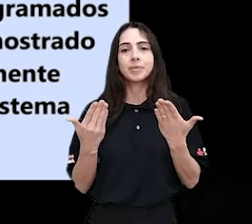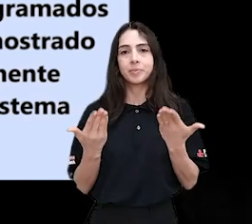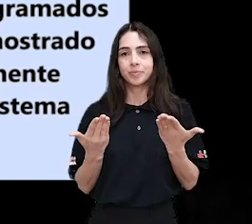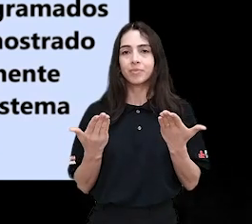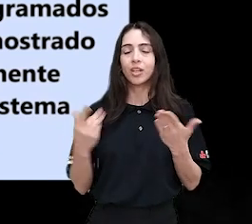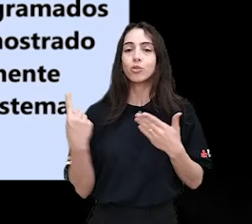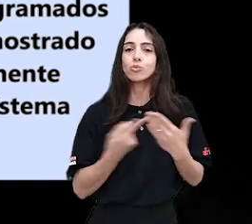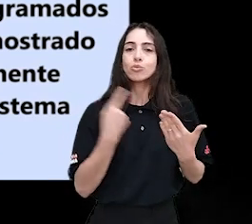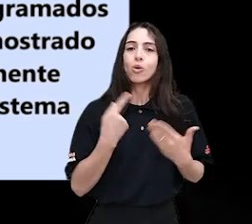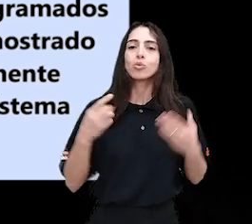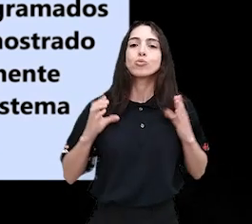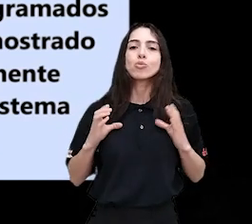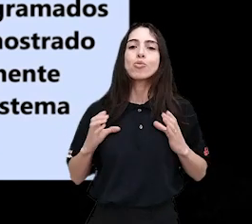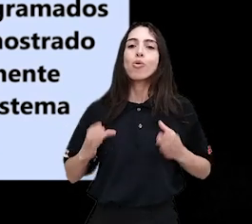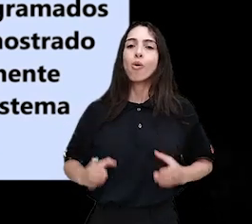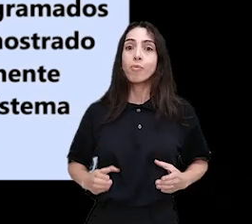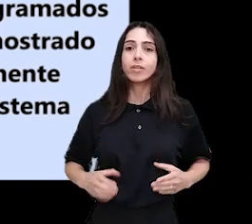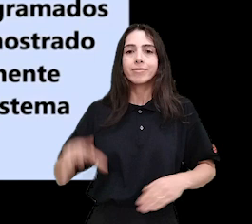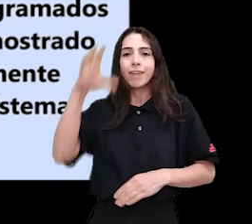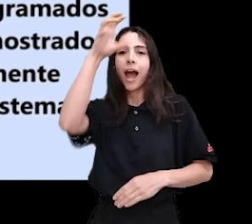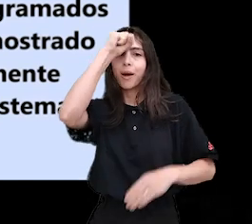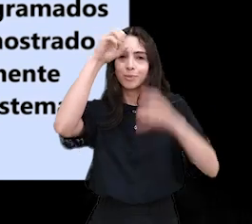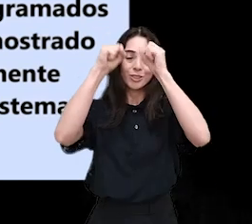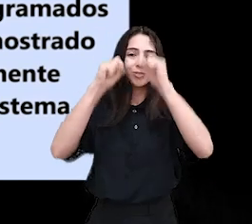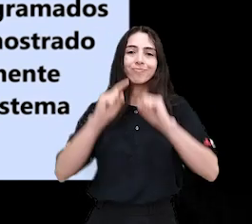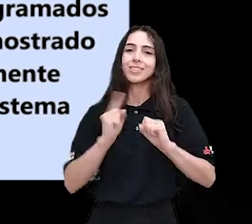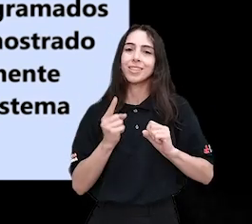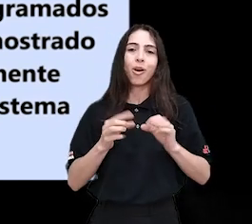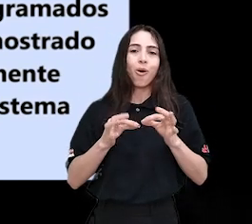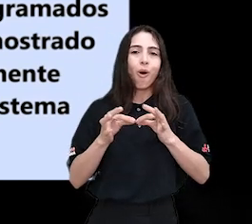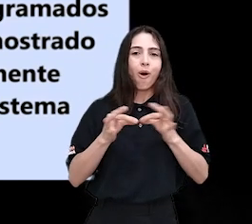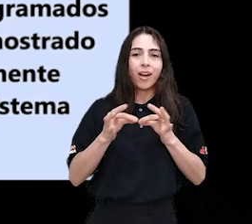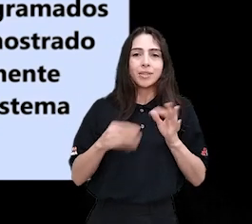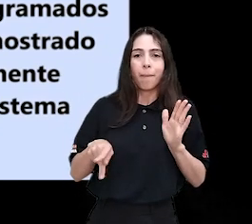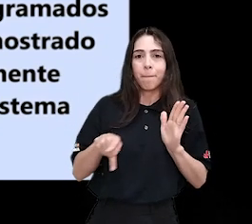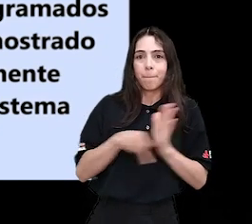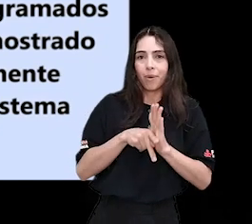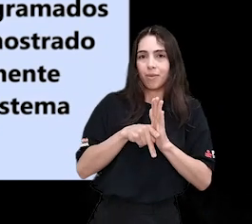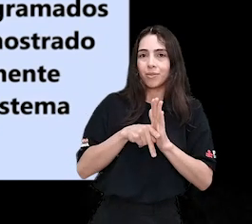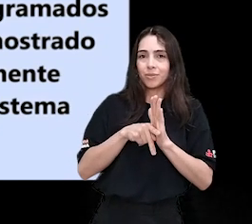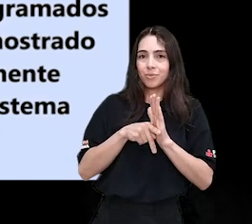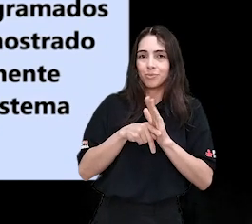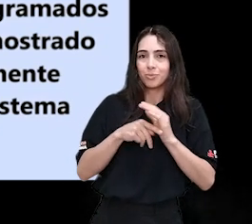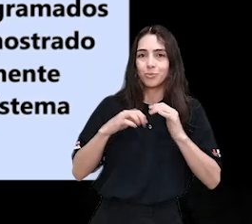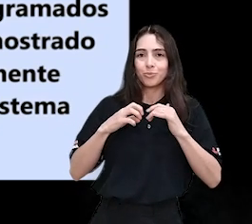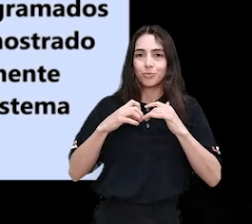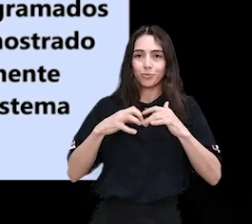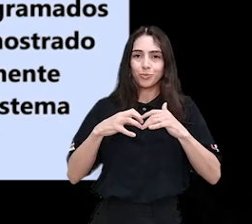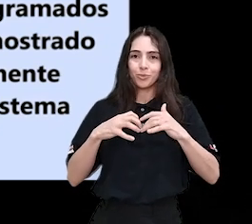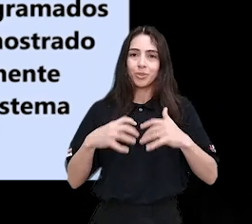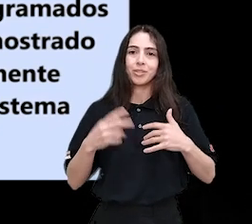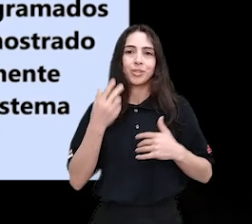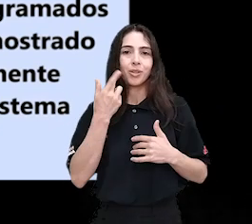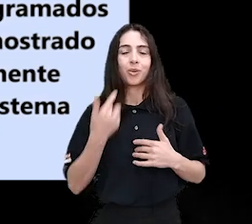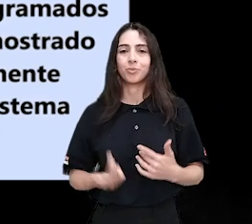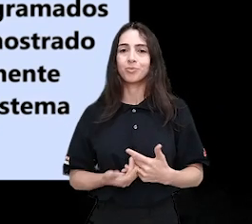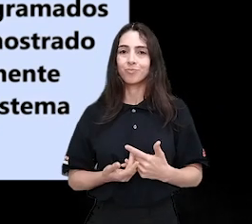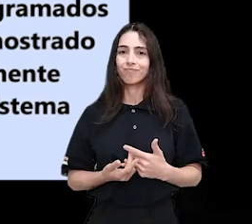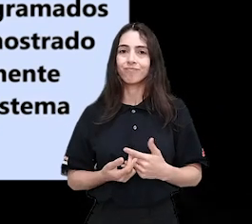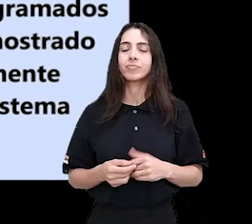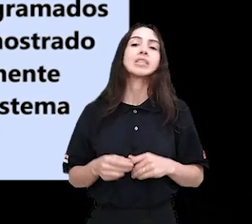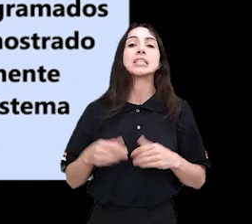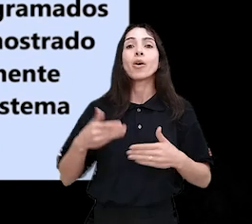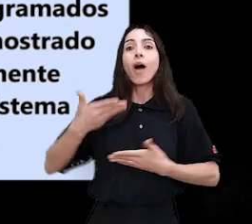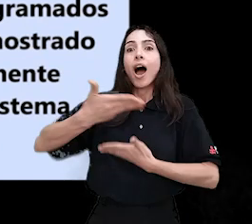novos comportamentos que delas decorrem. Em sua imensa maioria, nossos comportamentos são aprendidos